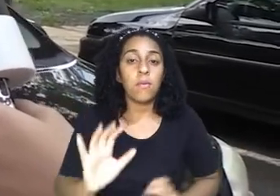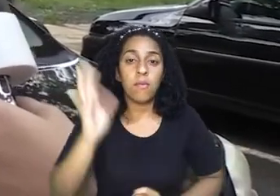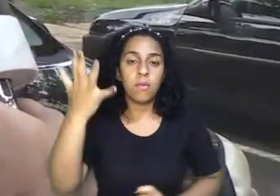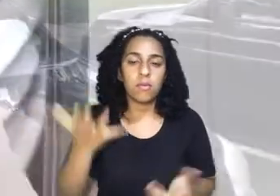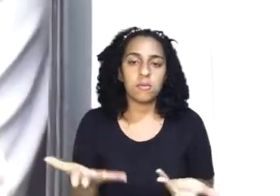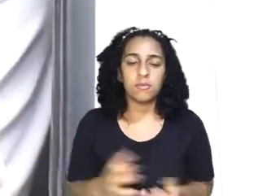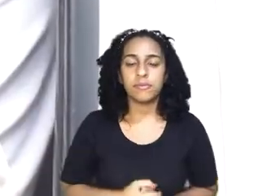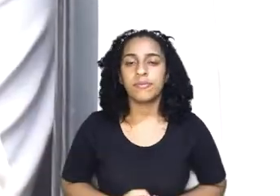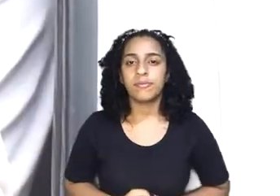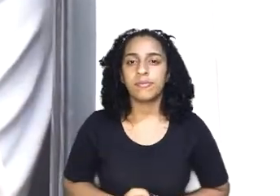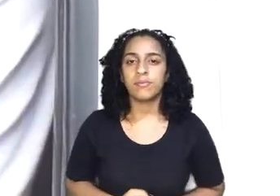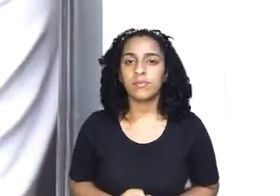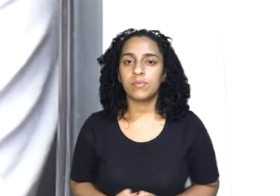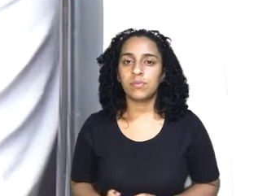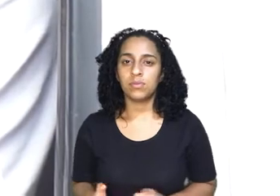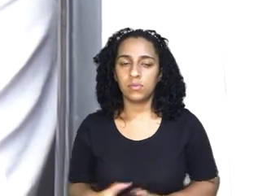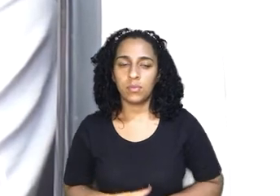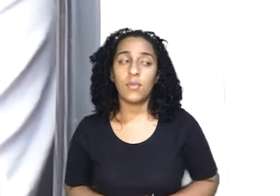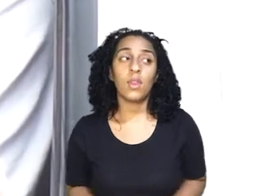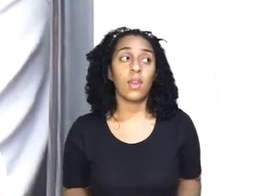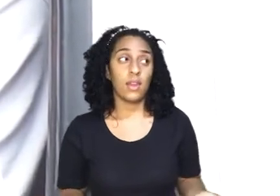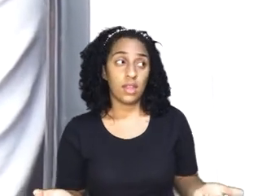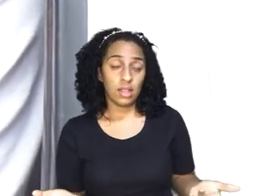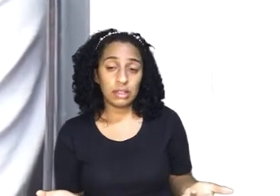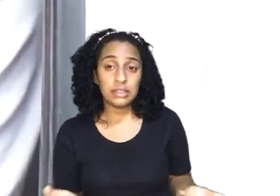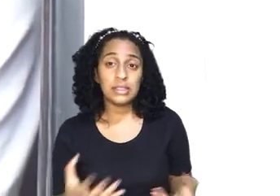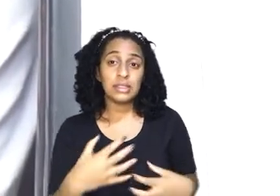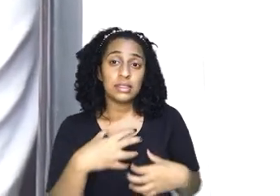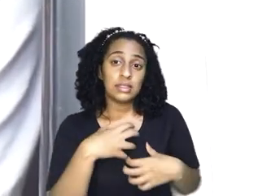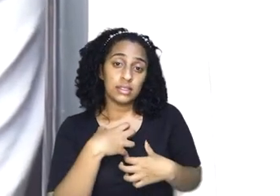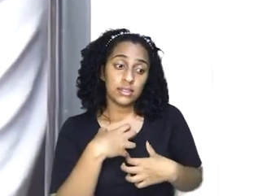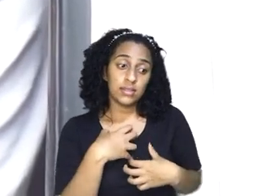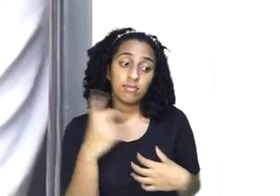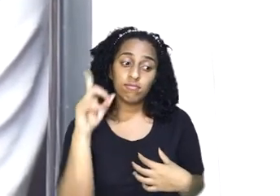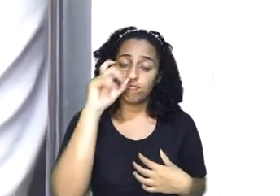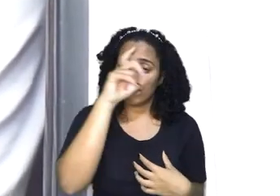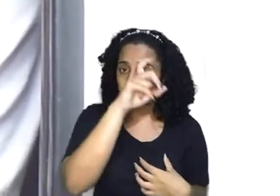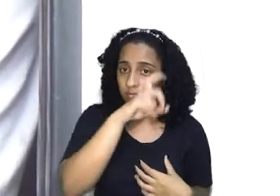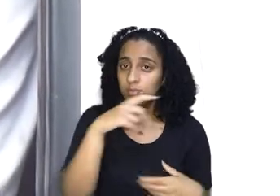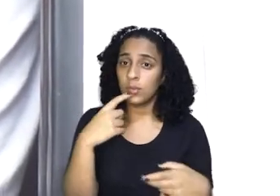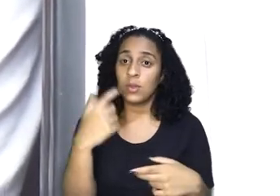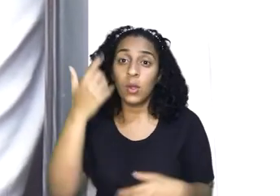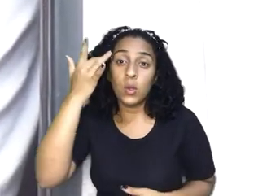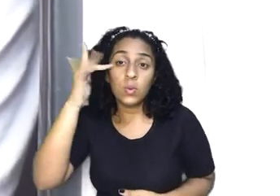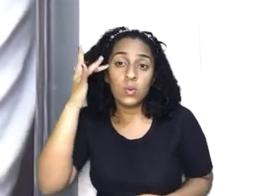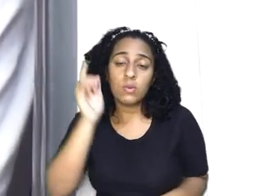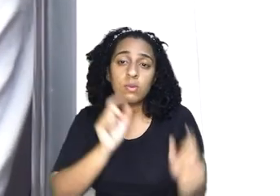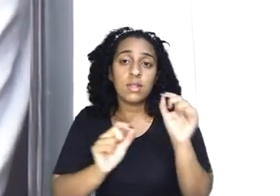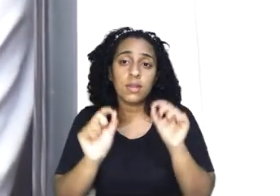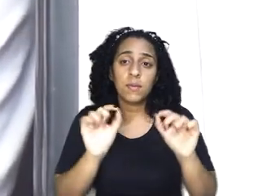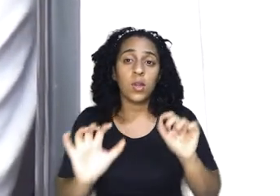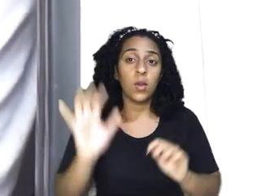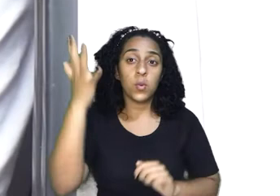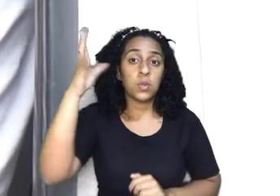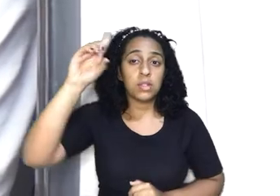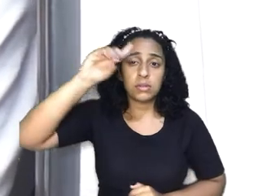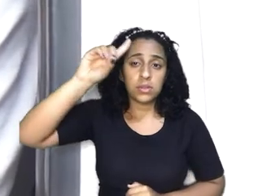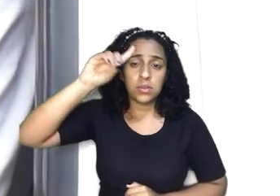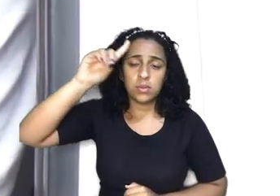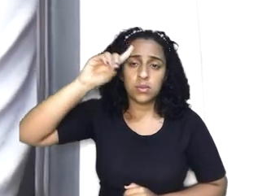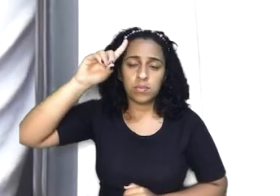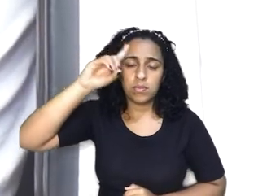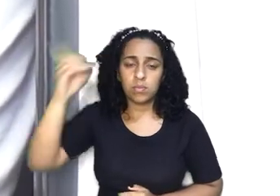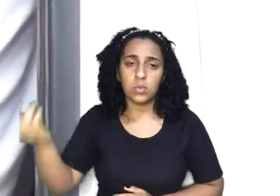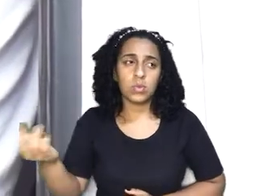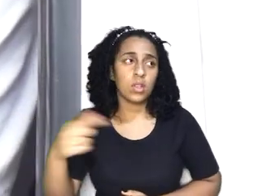o que que vai ser feito deles olha assim mas uma situação assim constrangedora né porque a gente não sabe o quê que pode acontecer no nosso dia a dia